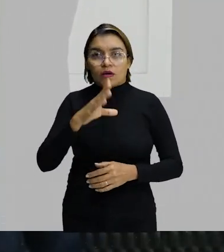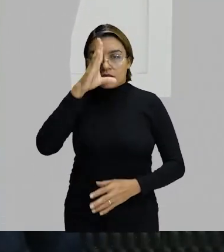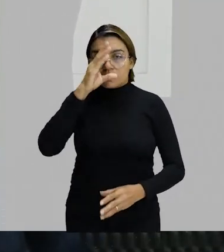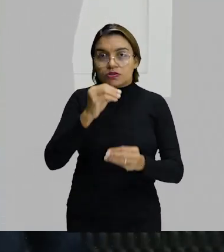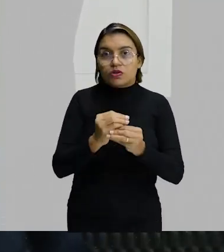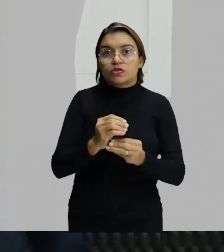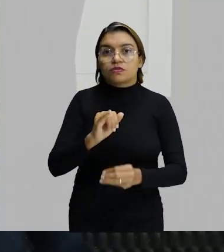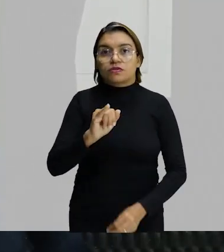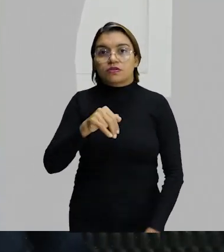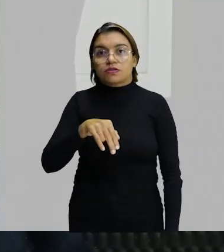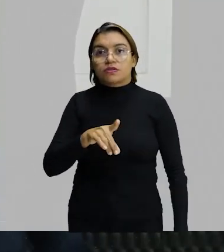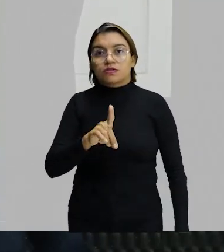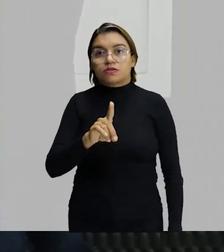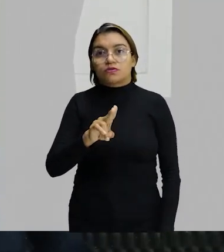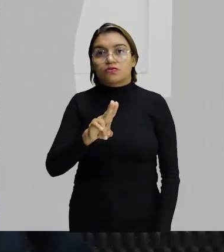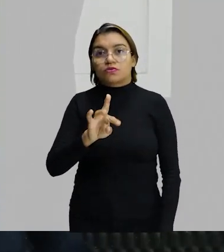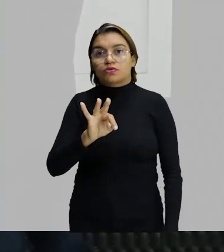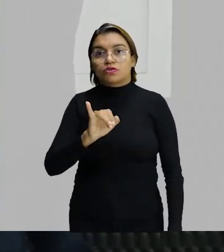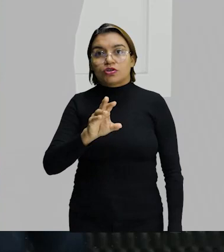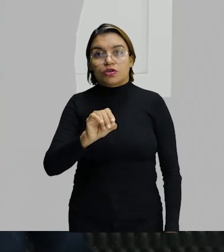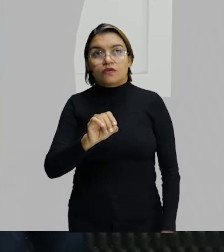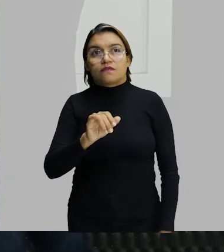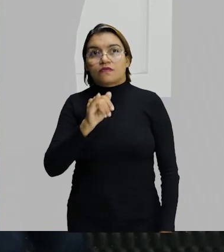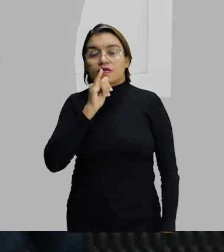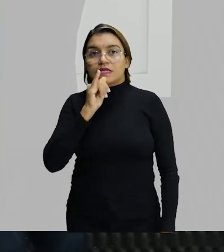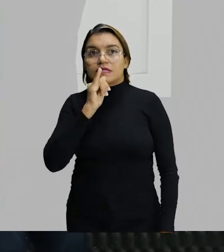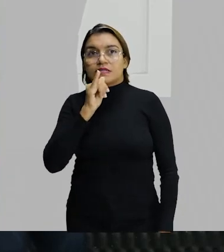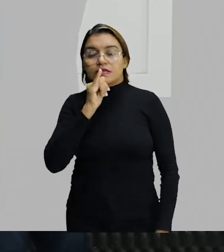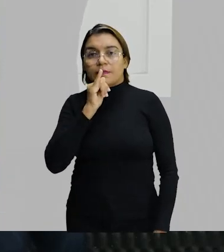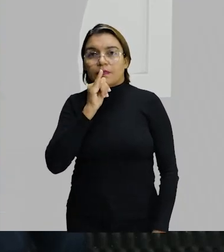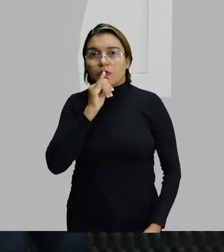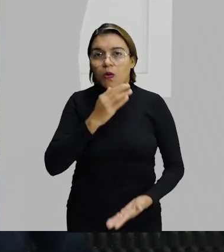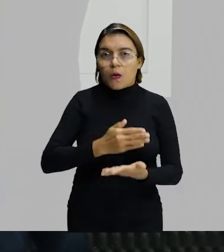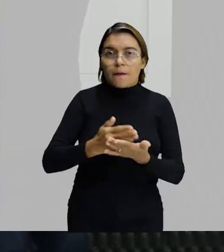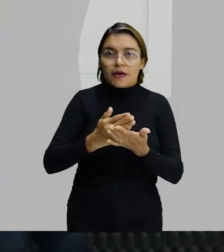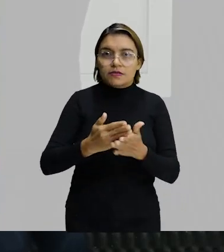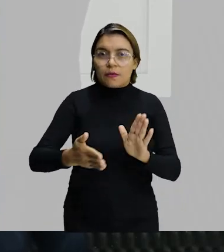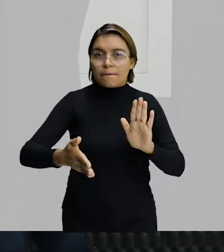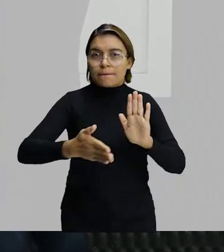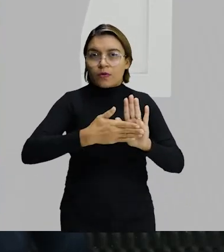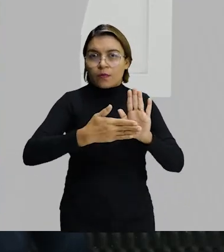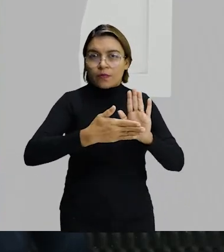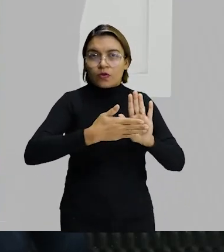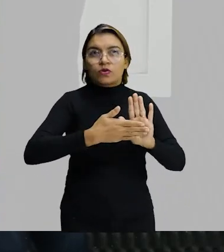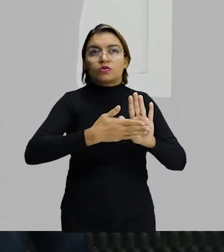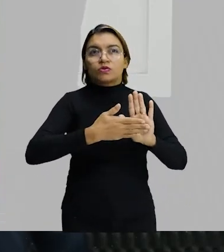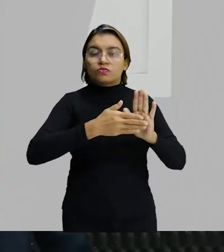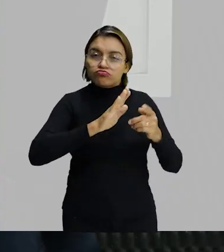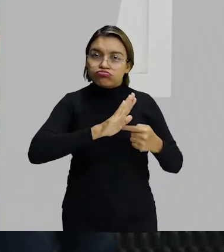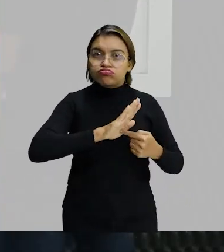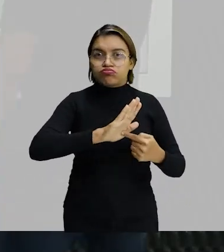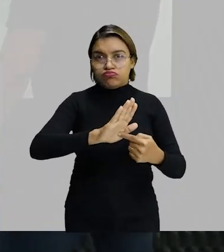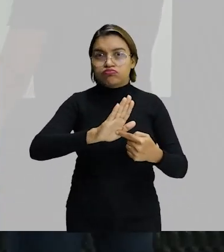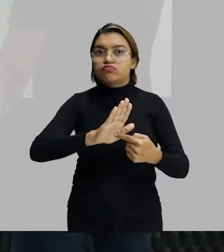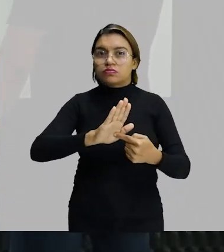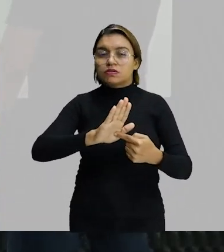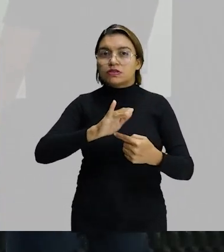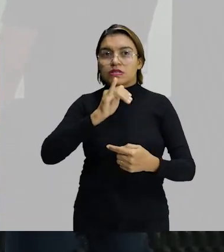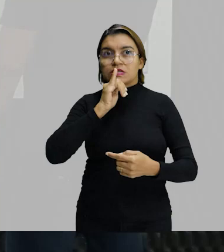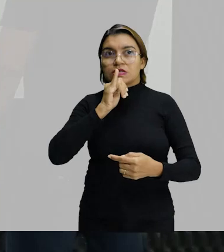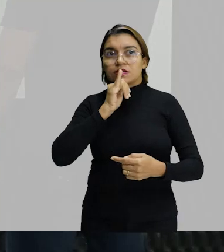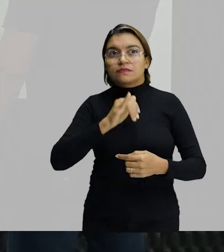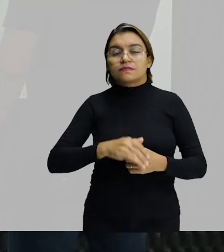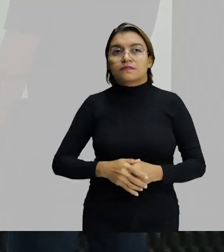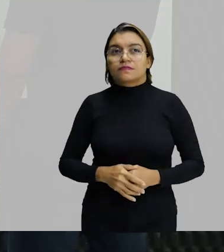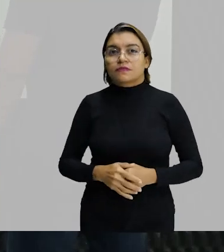começa com proposições. Aí vamos fazer uma inversão. Você pega lá na outra aula, você vai ver que eu falei, ó, que eu tenho